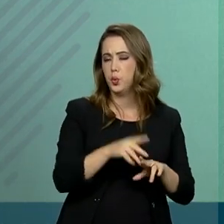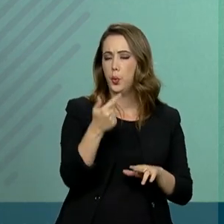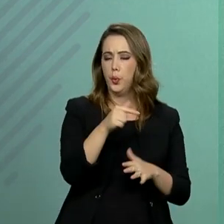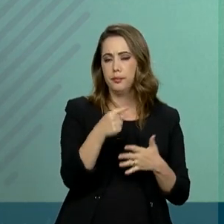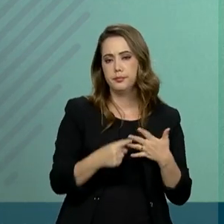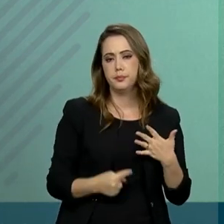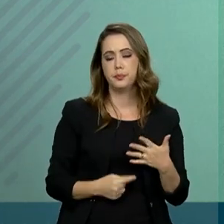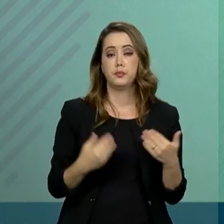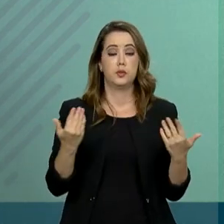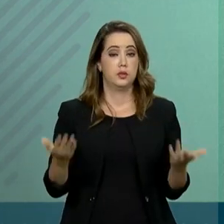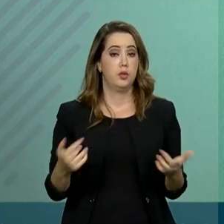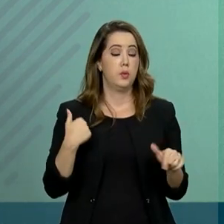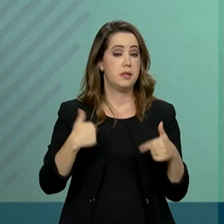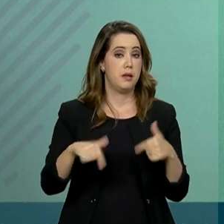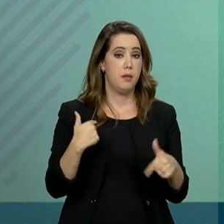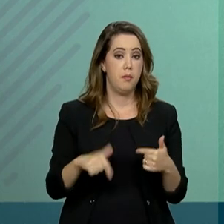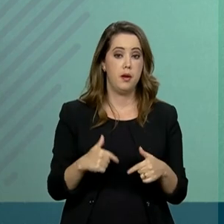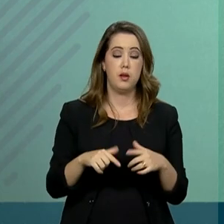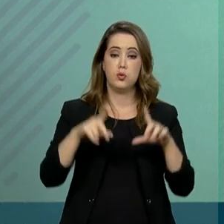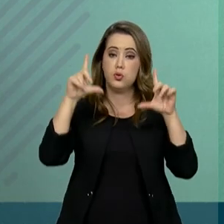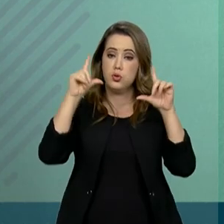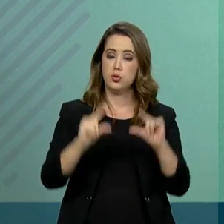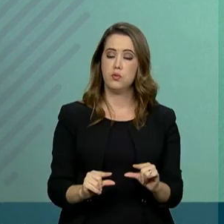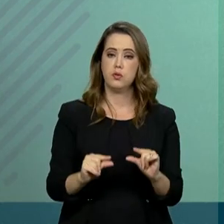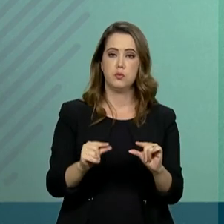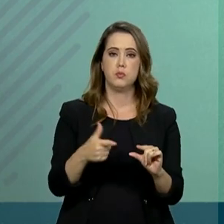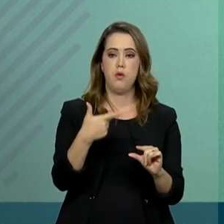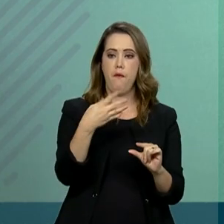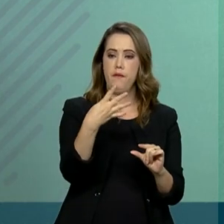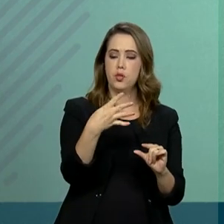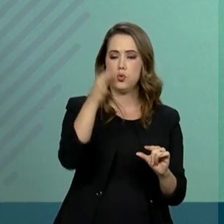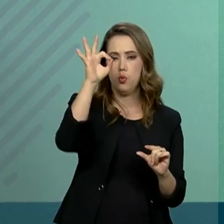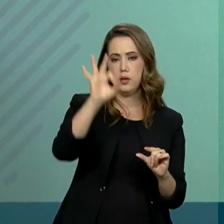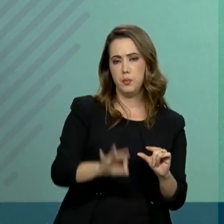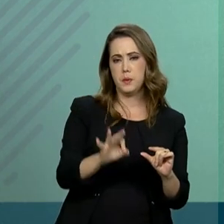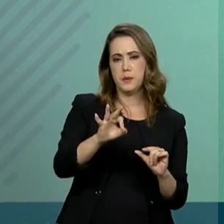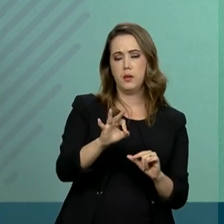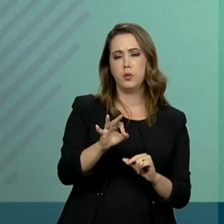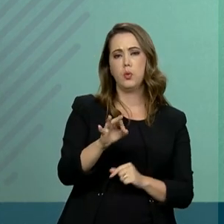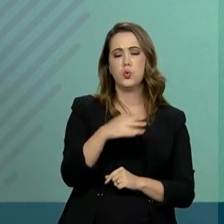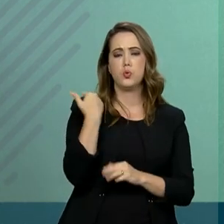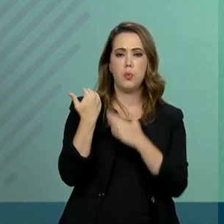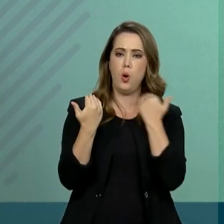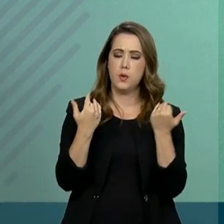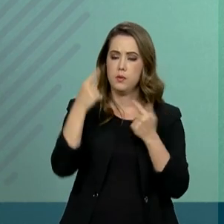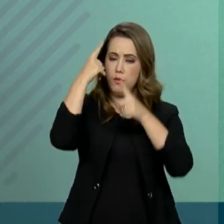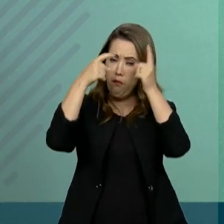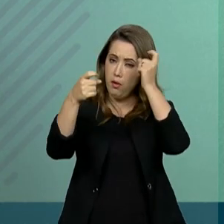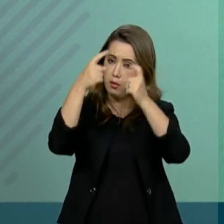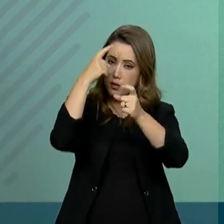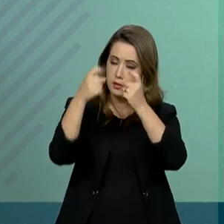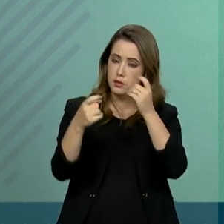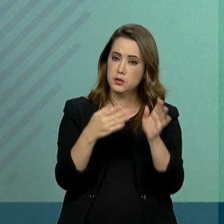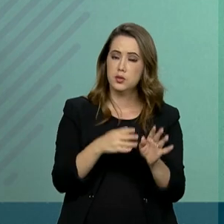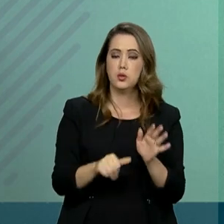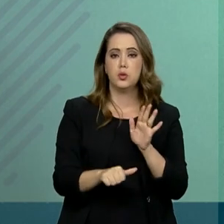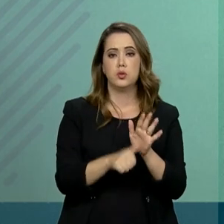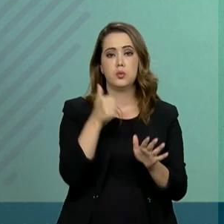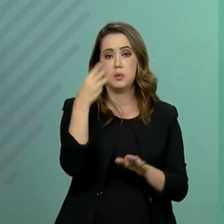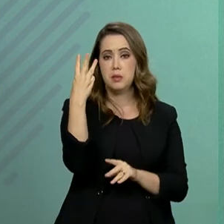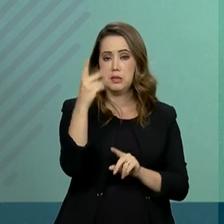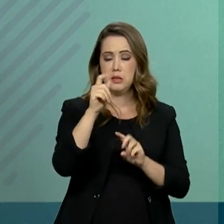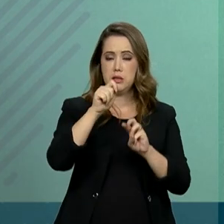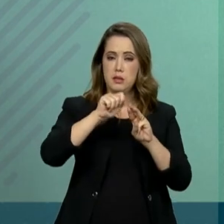o brasil registrou uma queda de 24 por cento de mortes violentas no primeiro